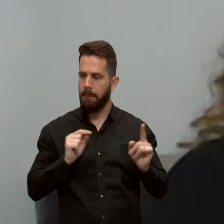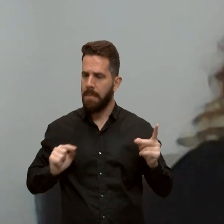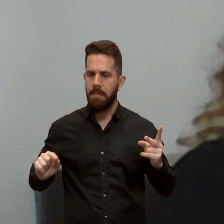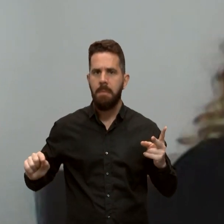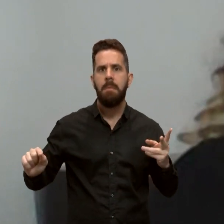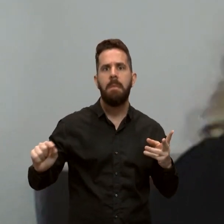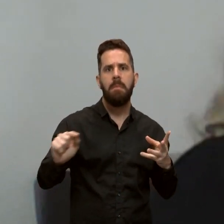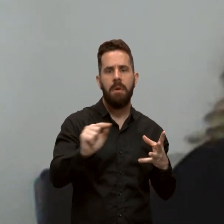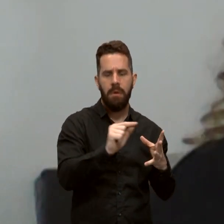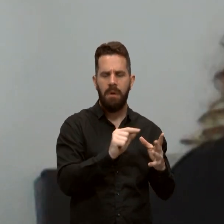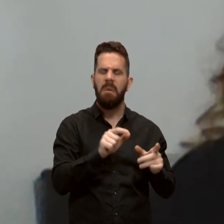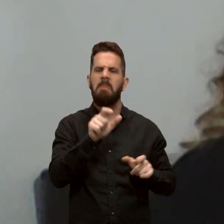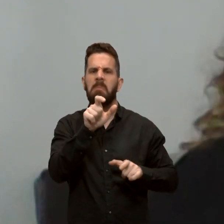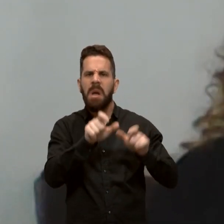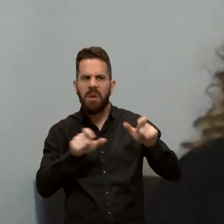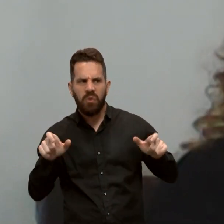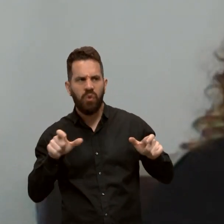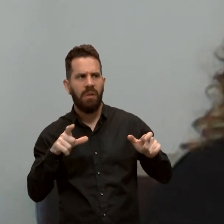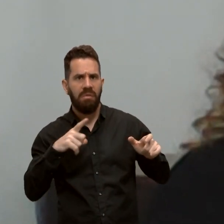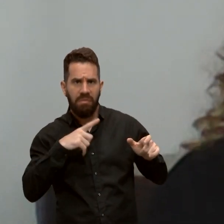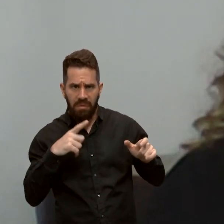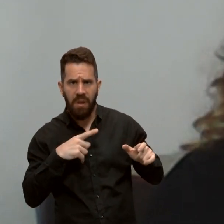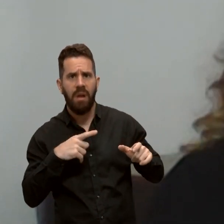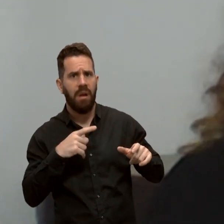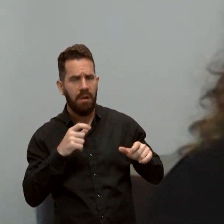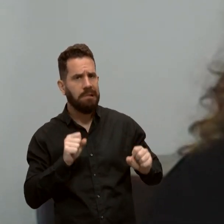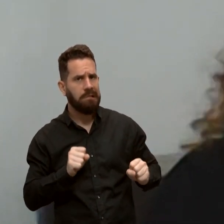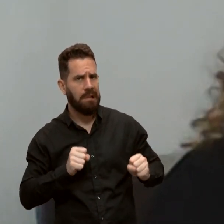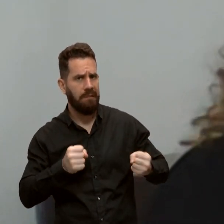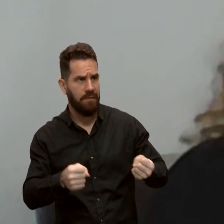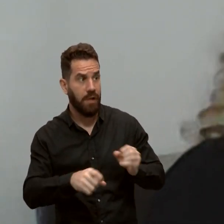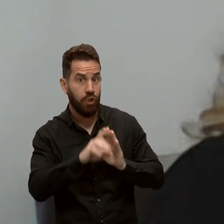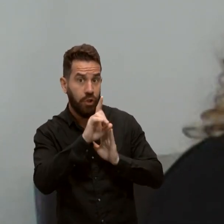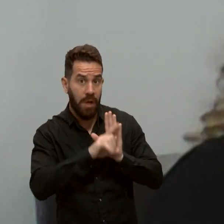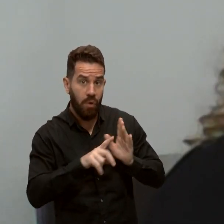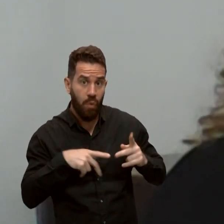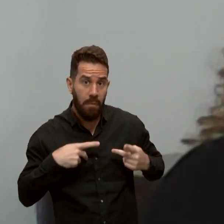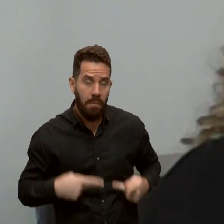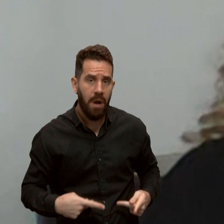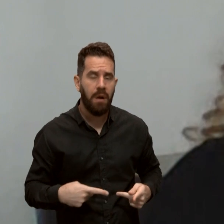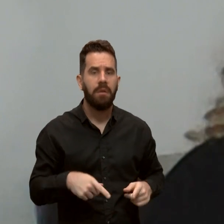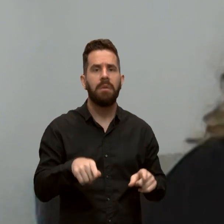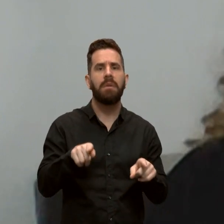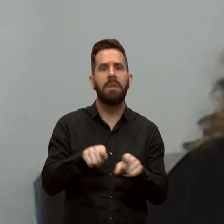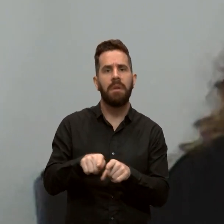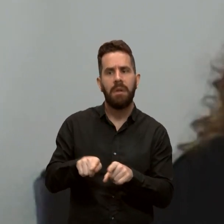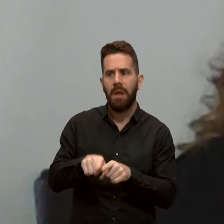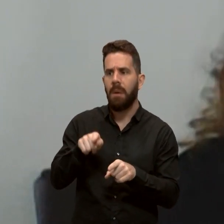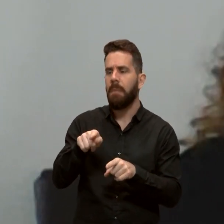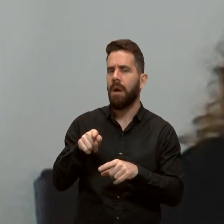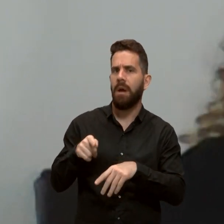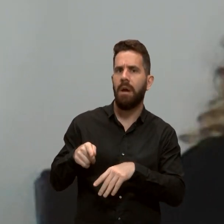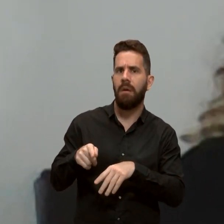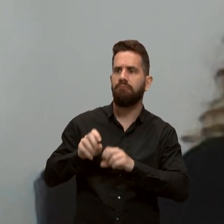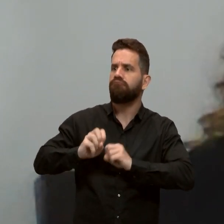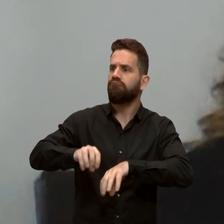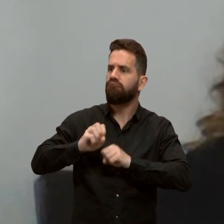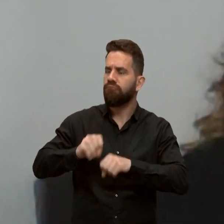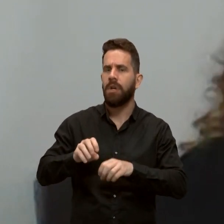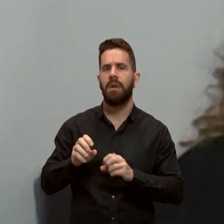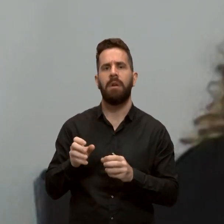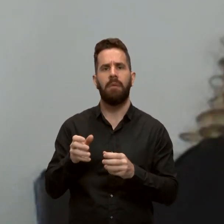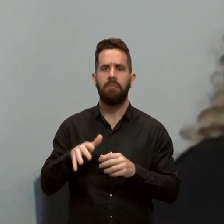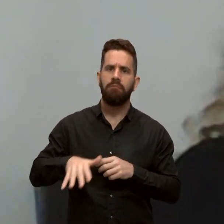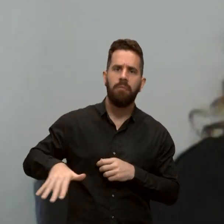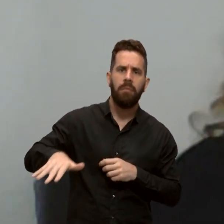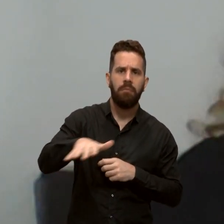de defesa de direitos humanos, práticas também de uma concepção de educação, de formação para a